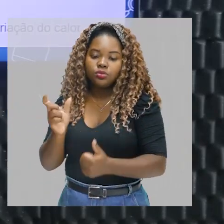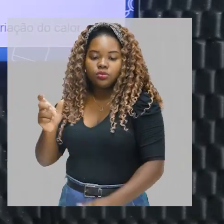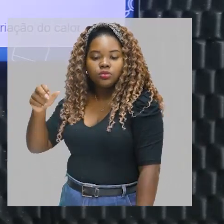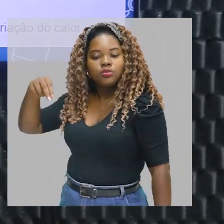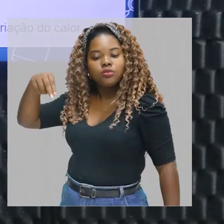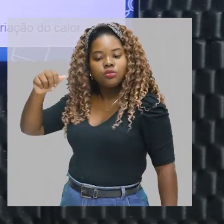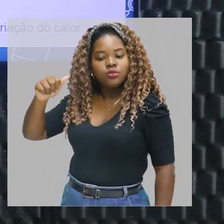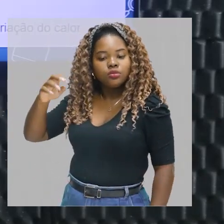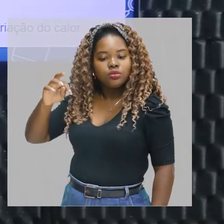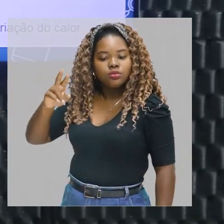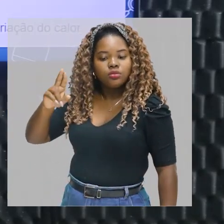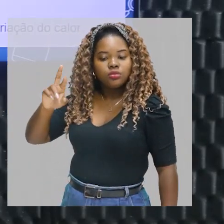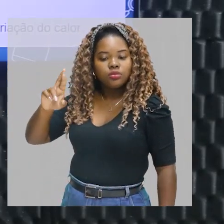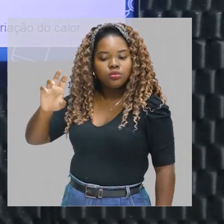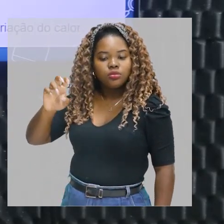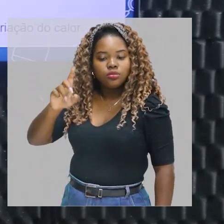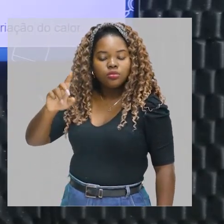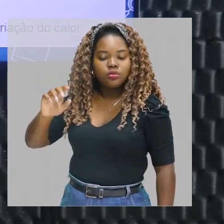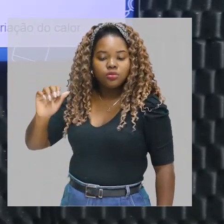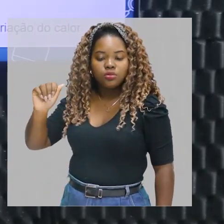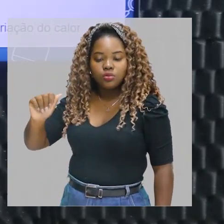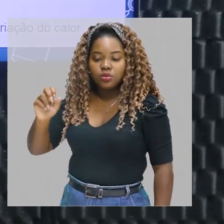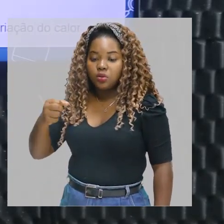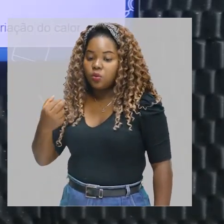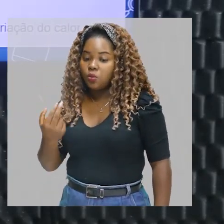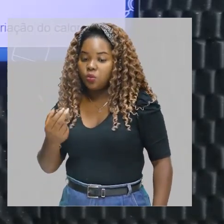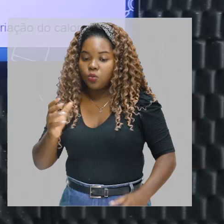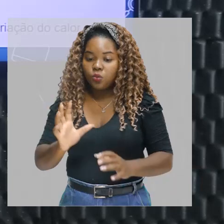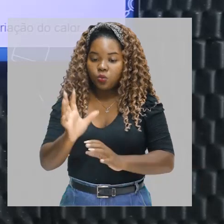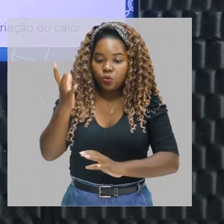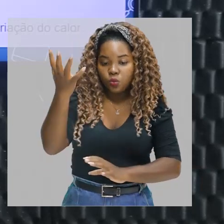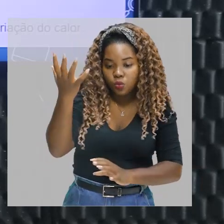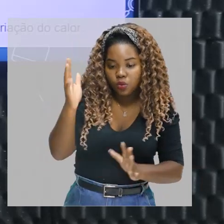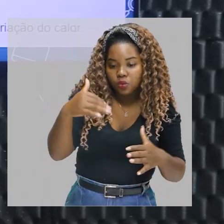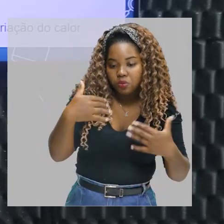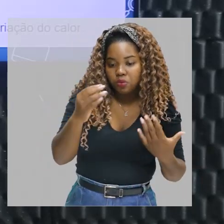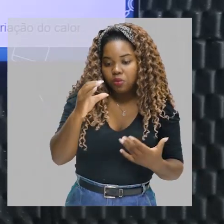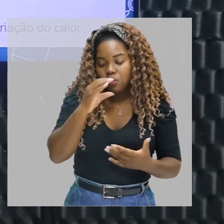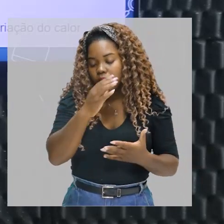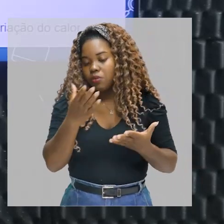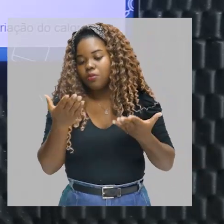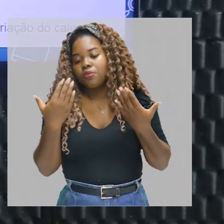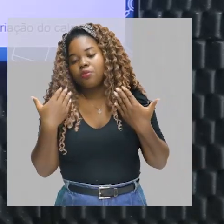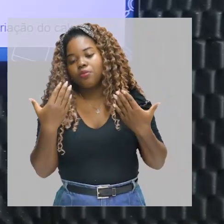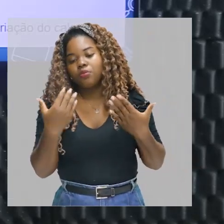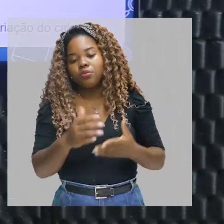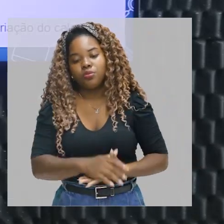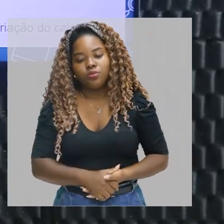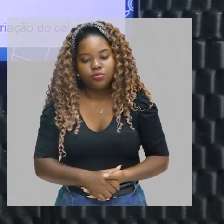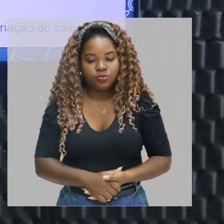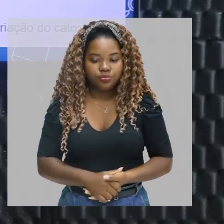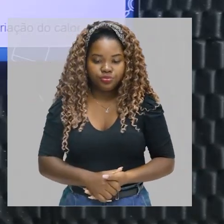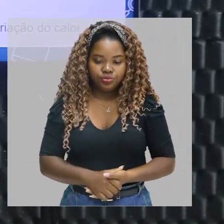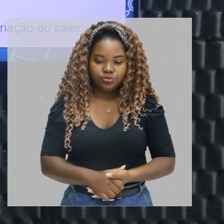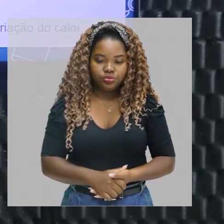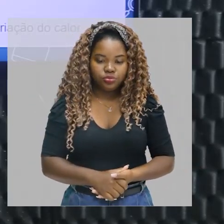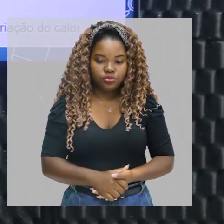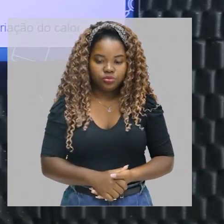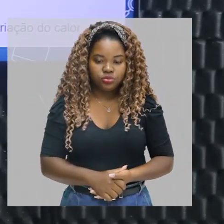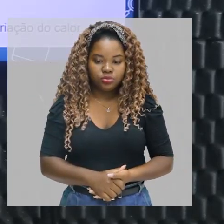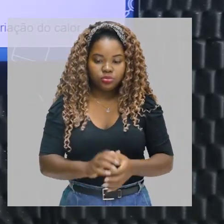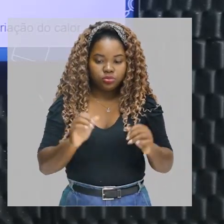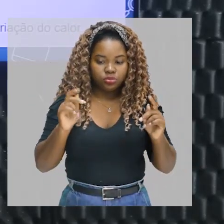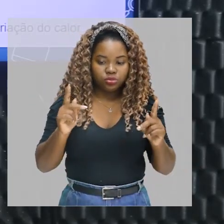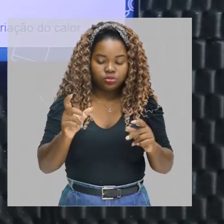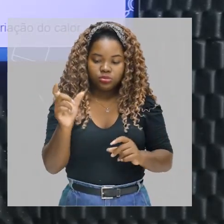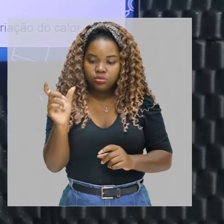natureza por criação, né? Qual é a criação do calor? Né? Qual é a constituição do calor? E por aí vai. Ok? Então,